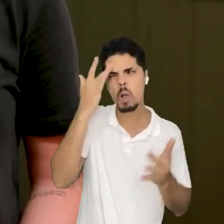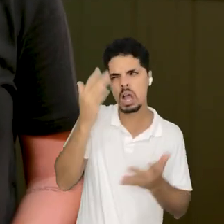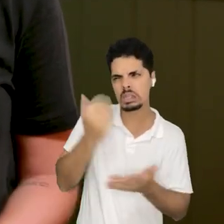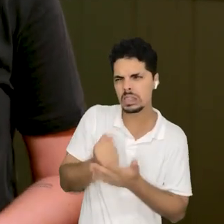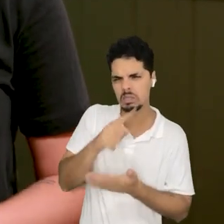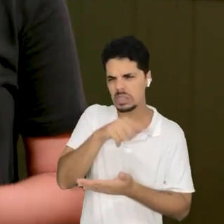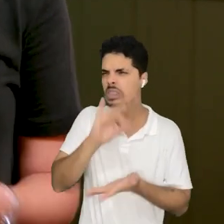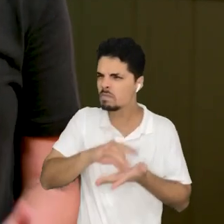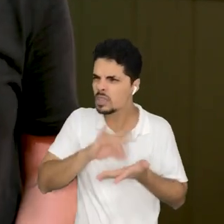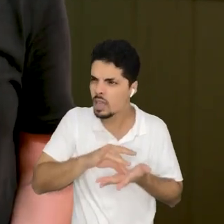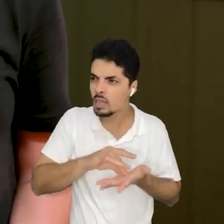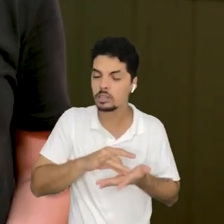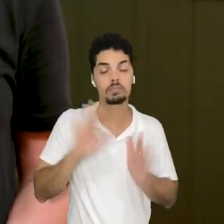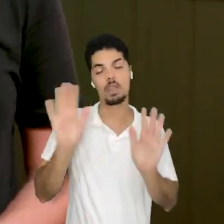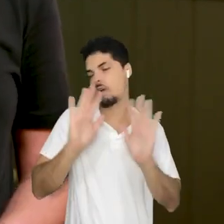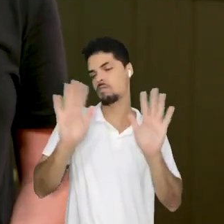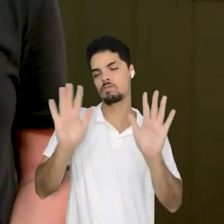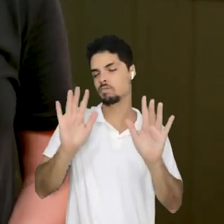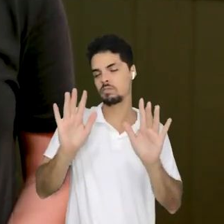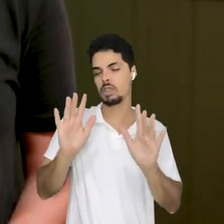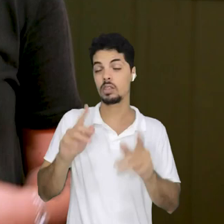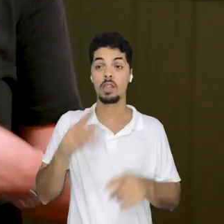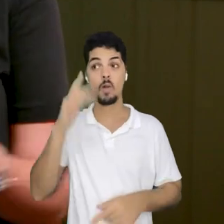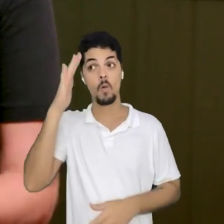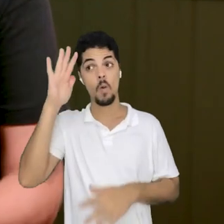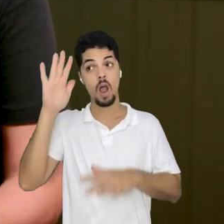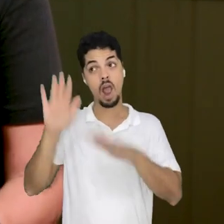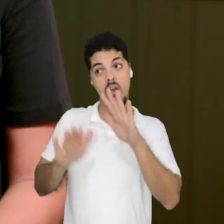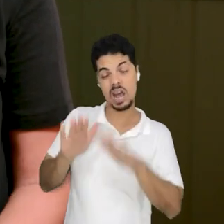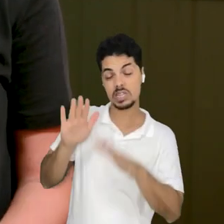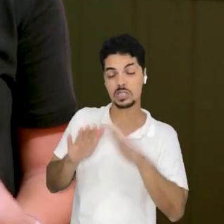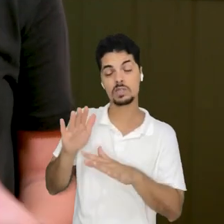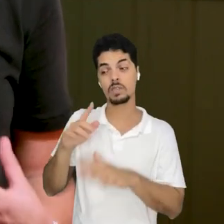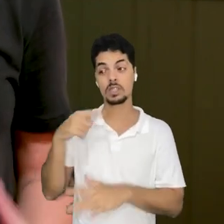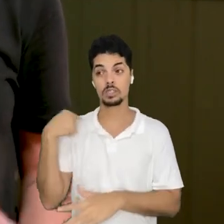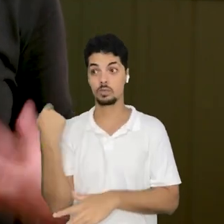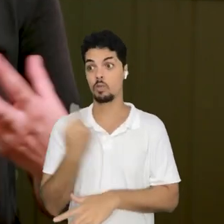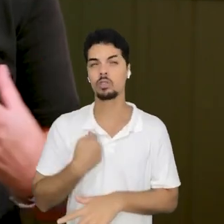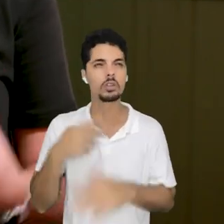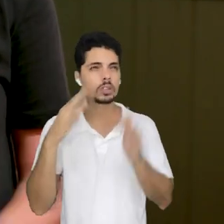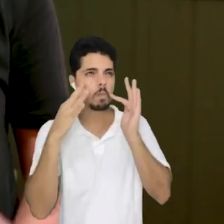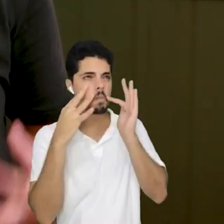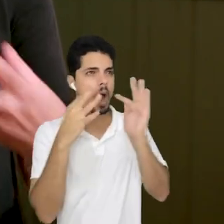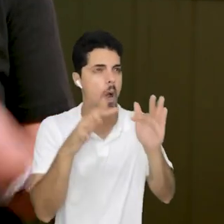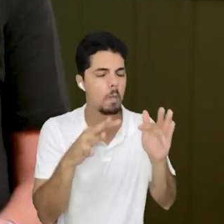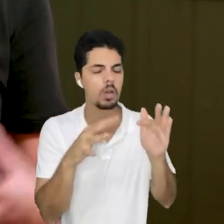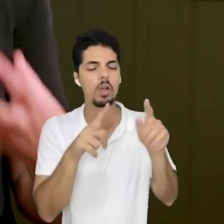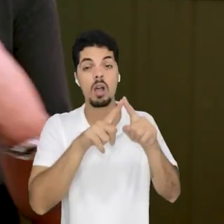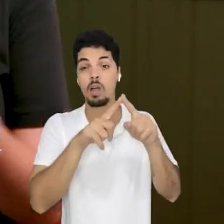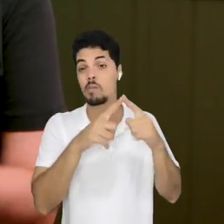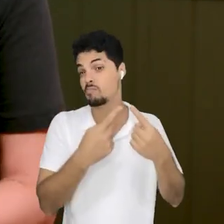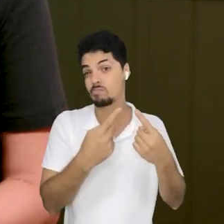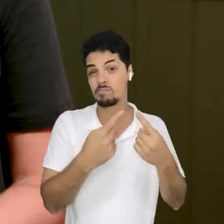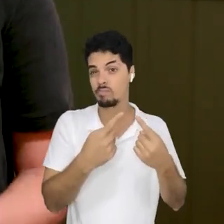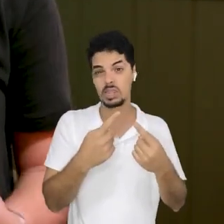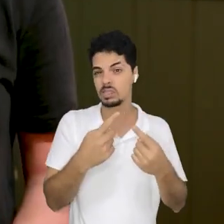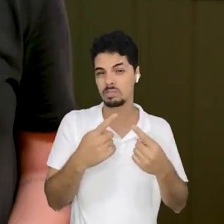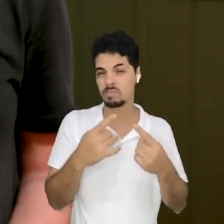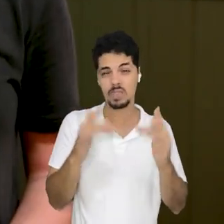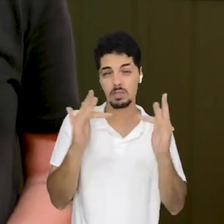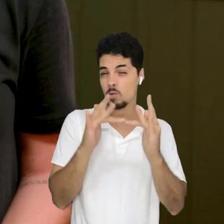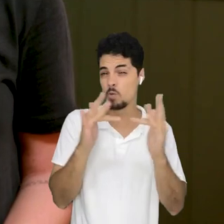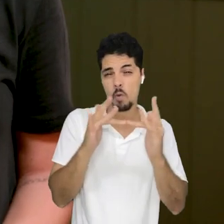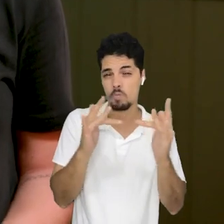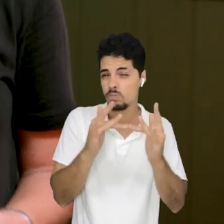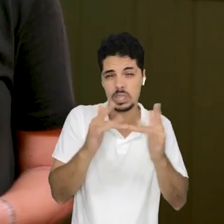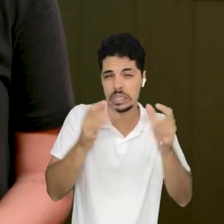na apostila, no livro didático de vocês, essa imagem como se fosse realmente aquilo que aconteceu. Se a